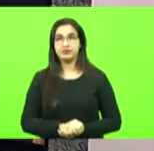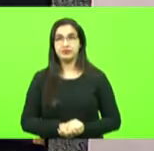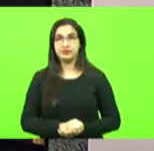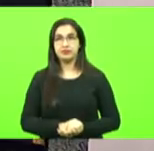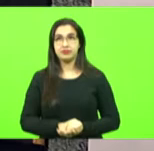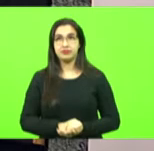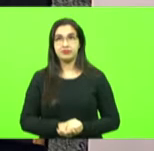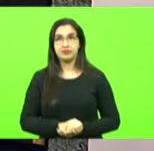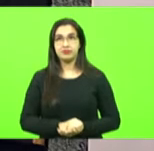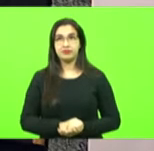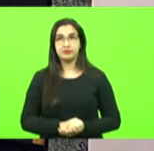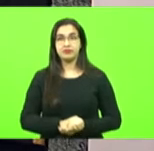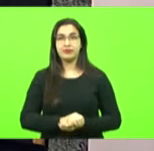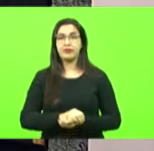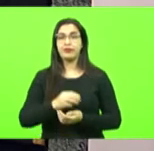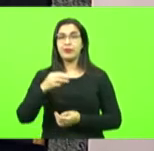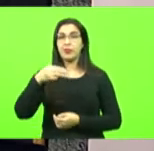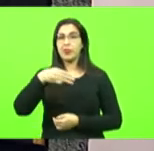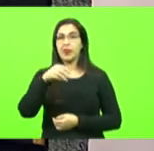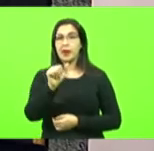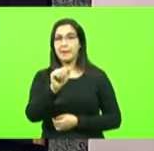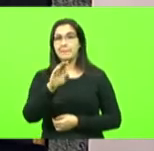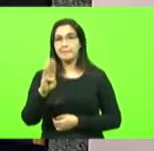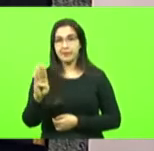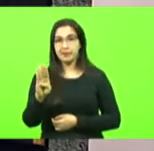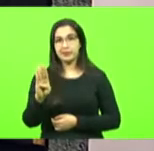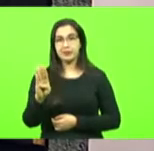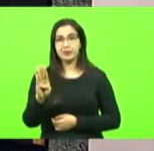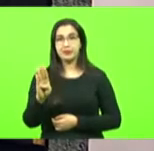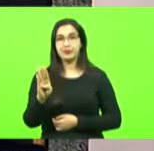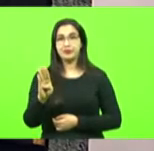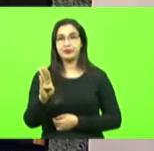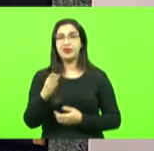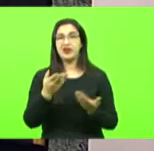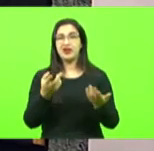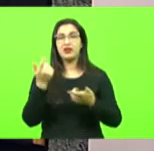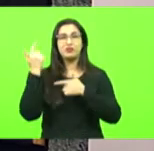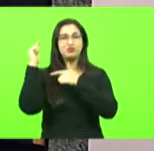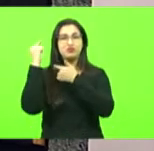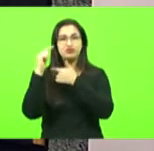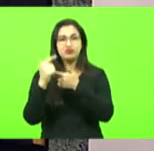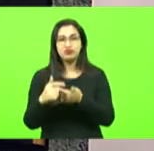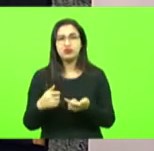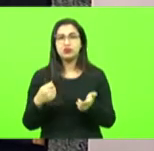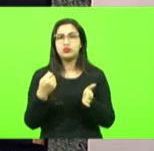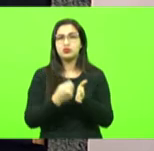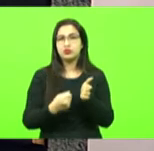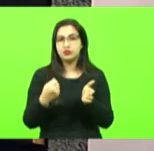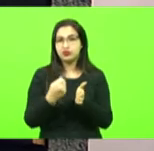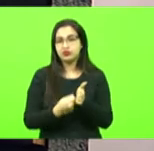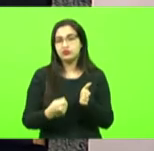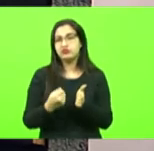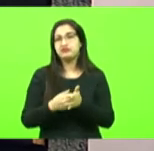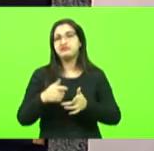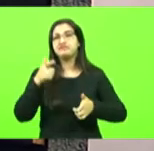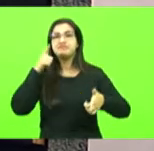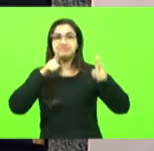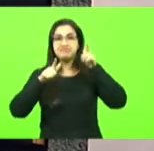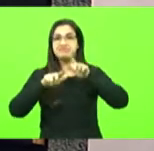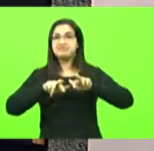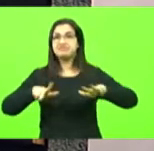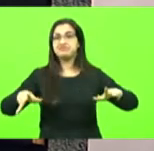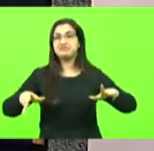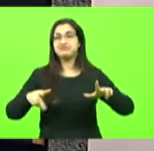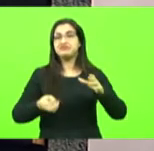O Movimento dos Atingidos por Barragens, o MAB, tem uma longa história de resistência, lutas e conquistas. Nasceu na década